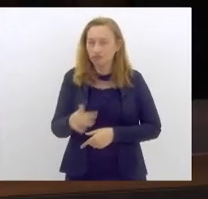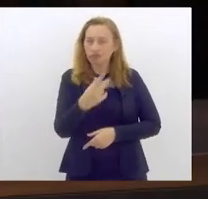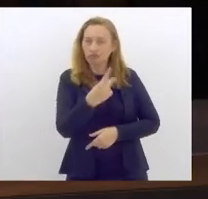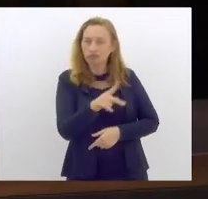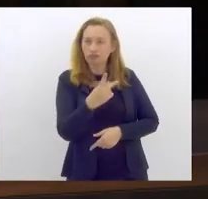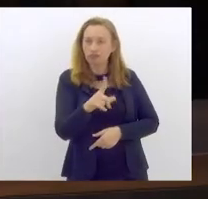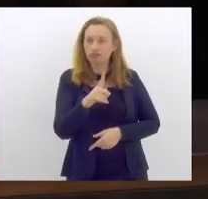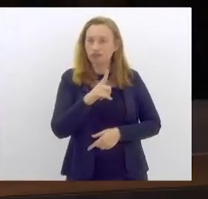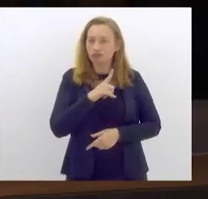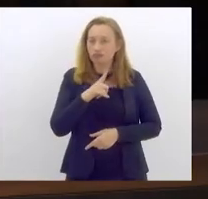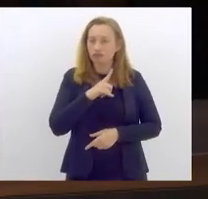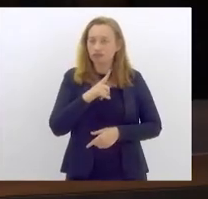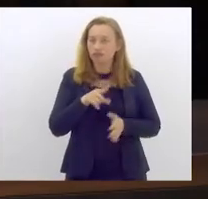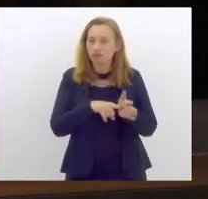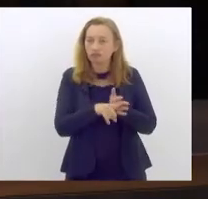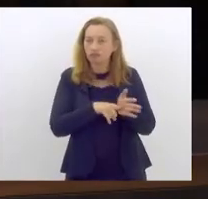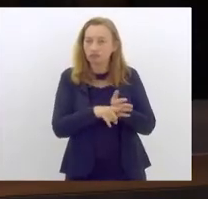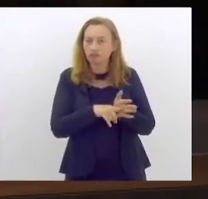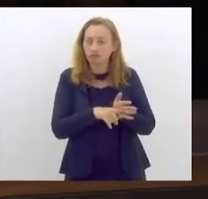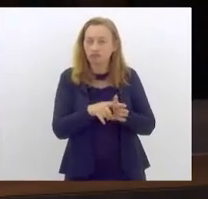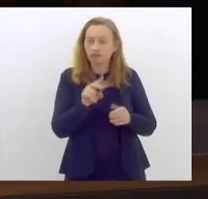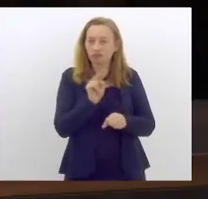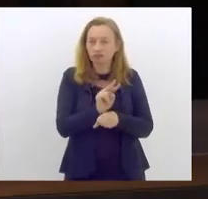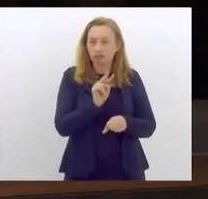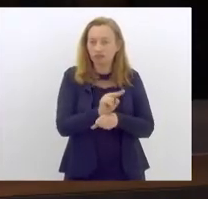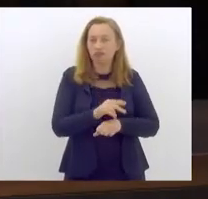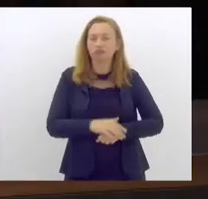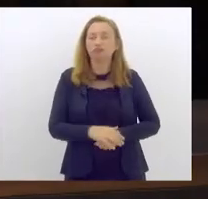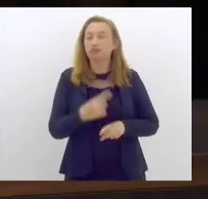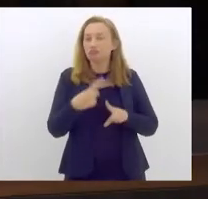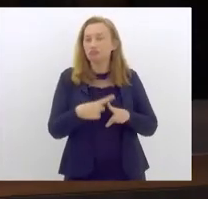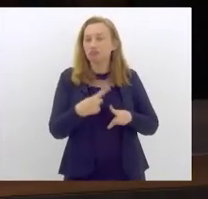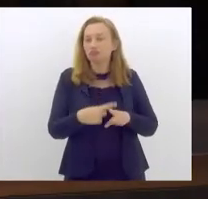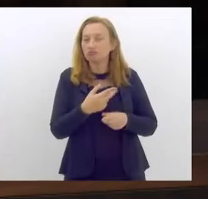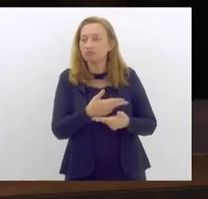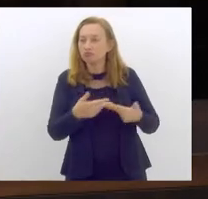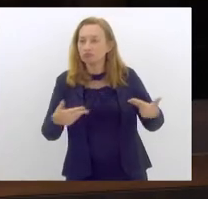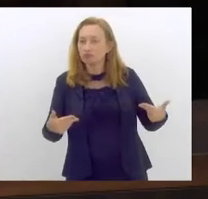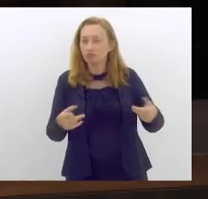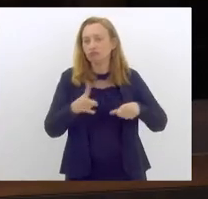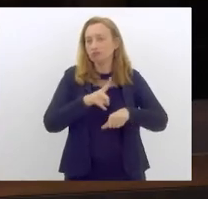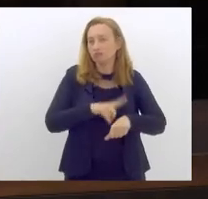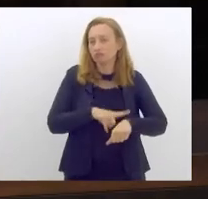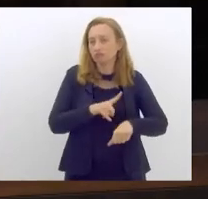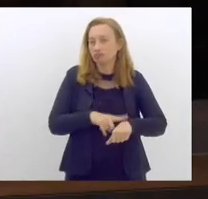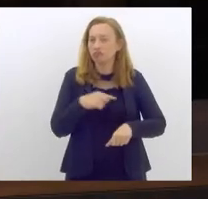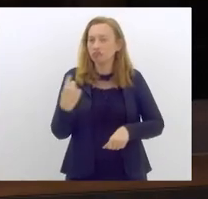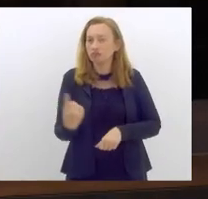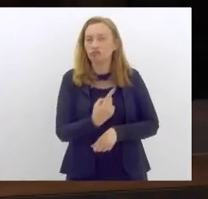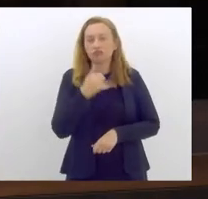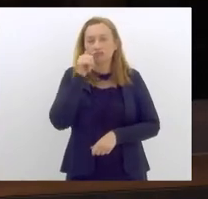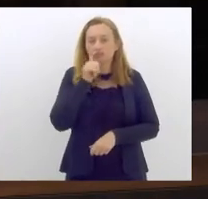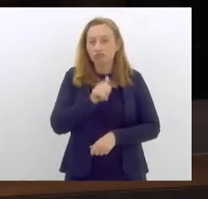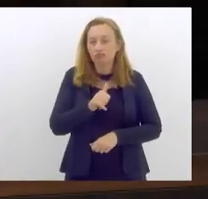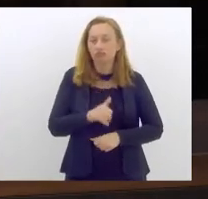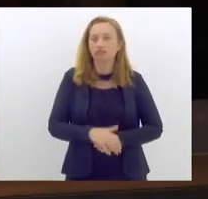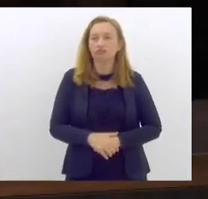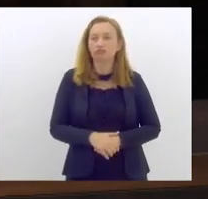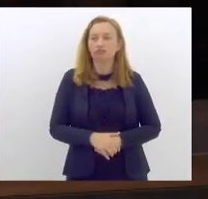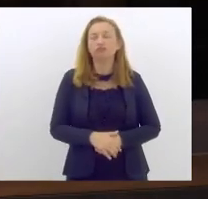é de ter de fazer os exames preventivos porque em muitos casos a nossa mulherada